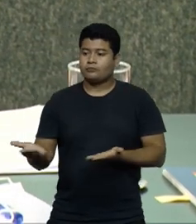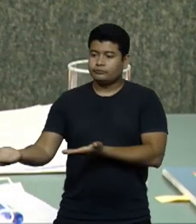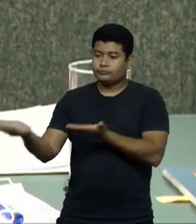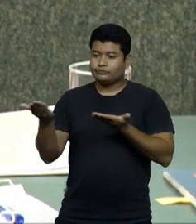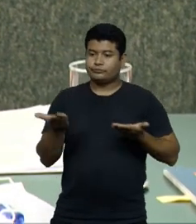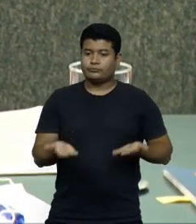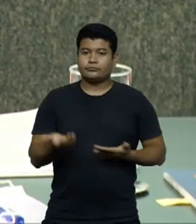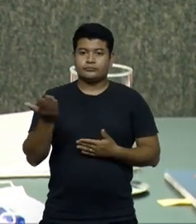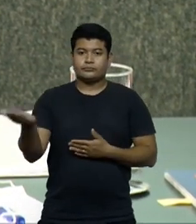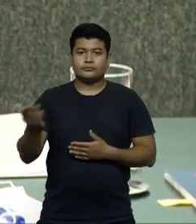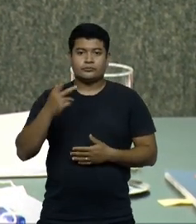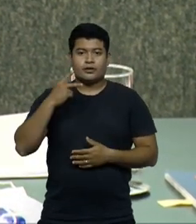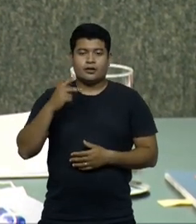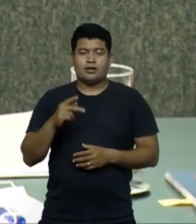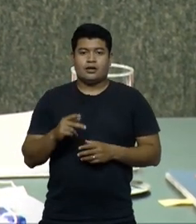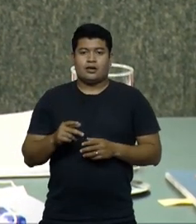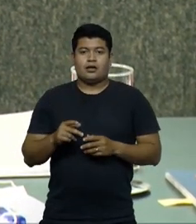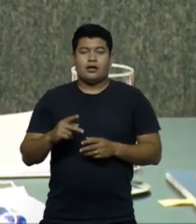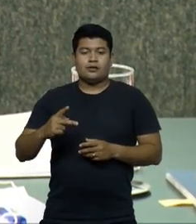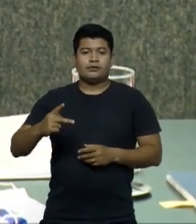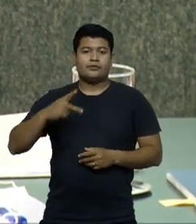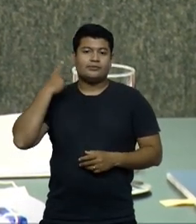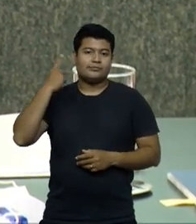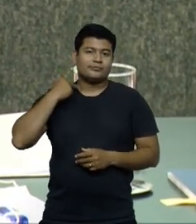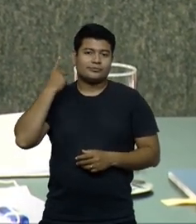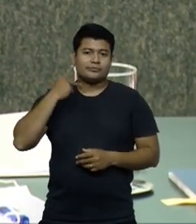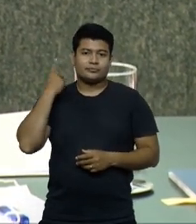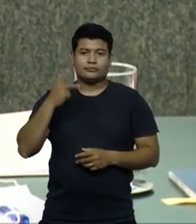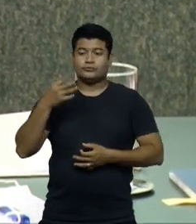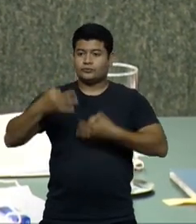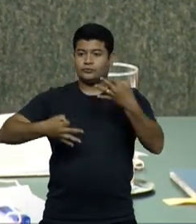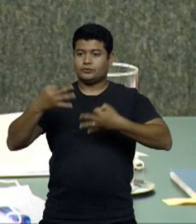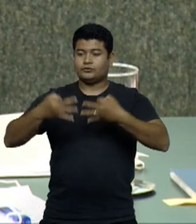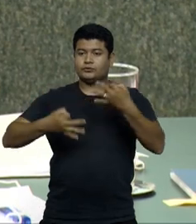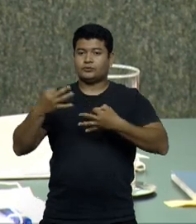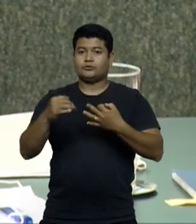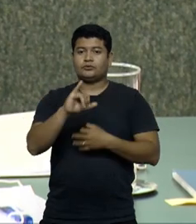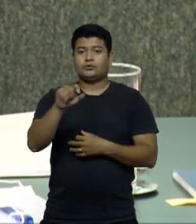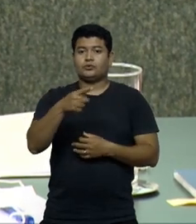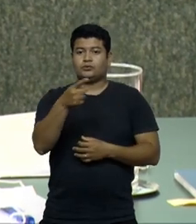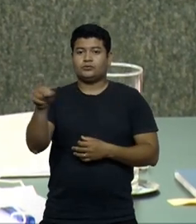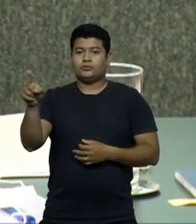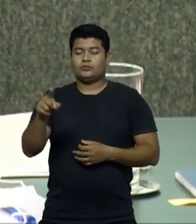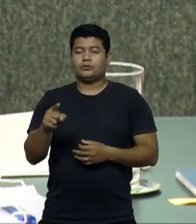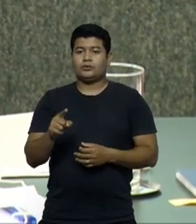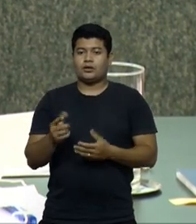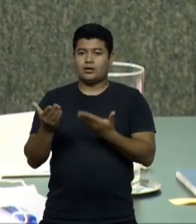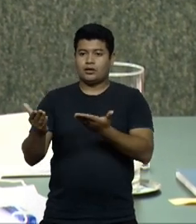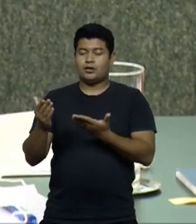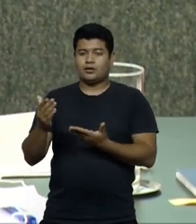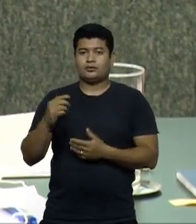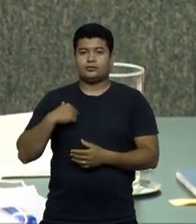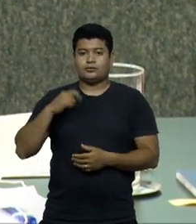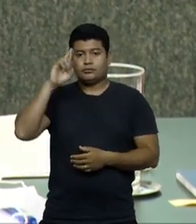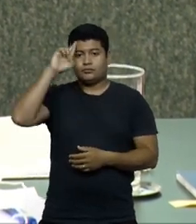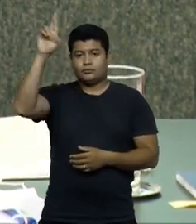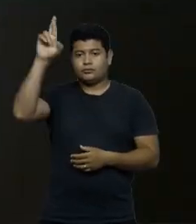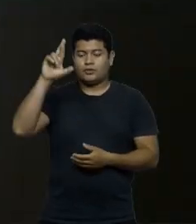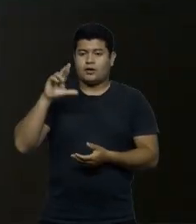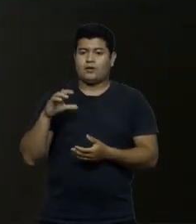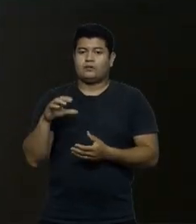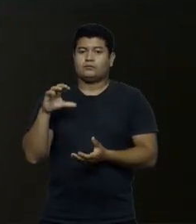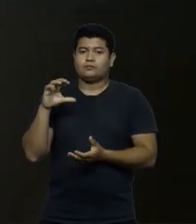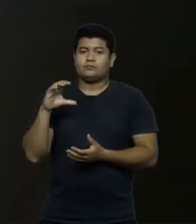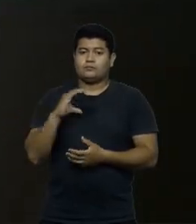Dr João Luiz de Carvalho bottega coordenador do Centro de Apoio da infância e juventude do Ministério Público de